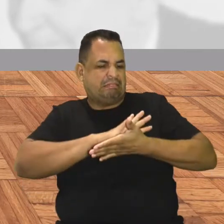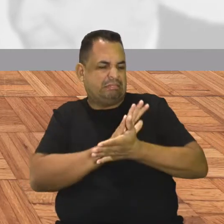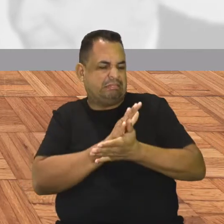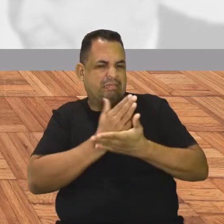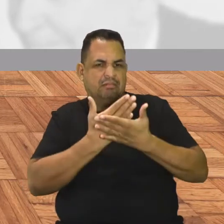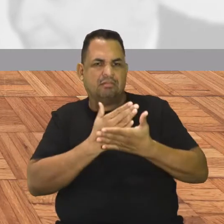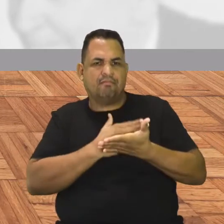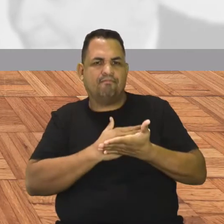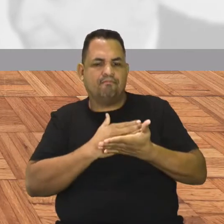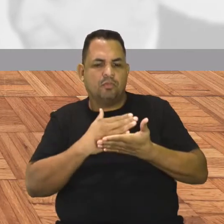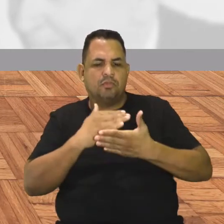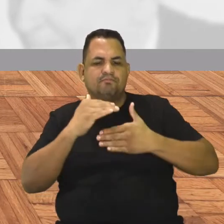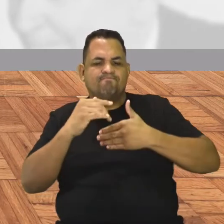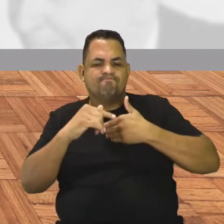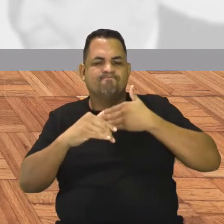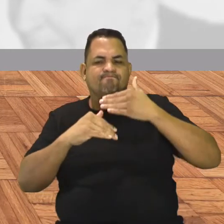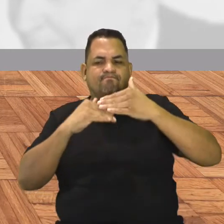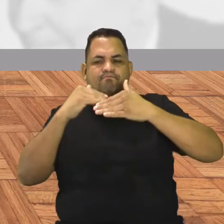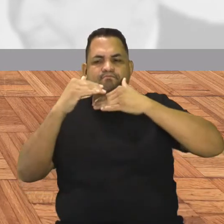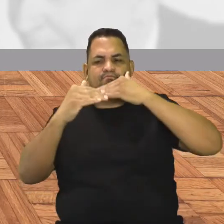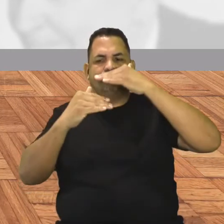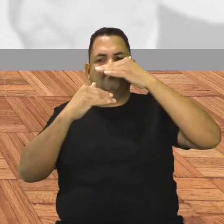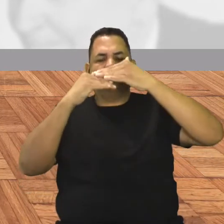esfacelada, ela começa a crescer tanto,